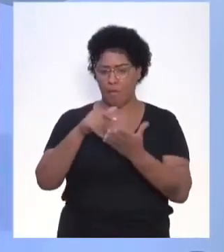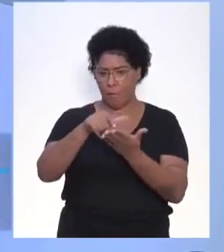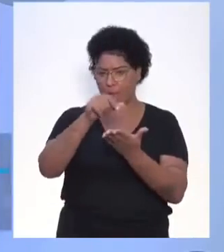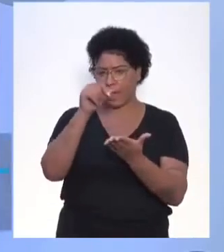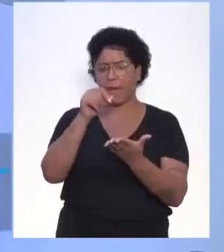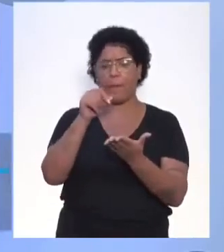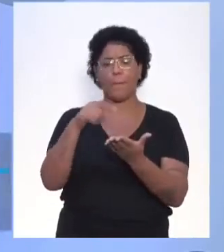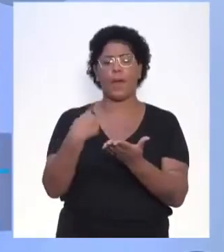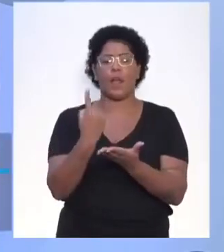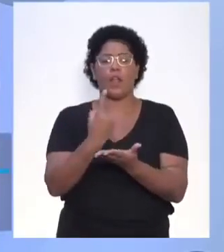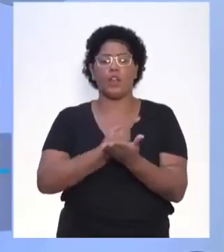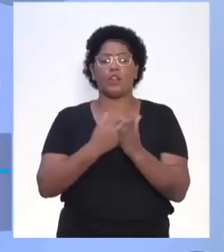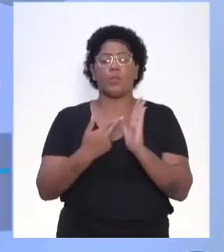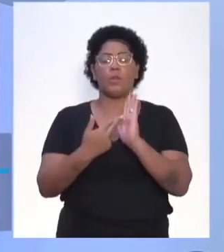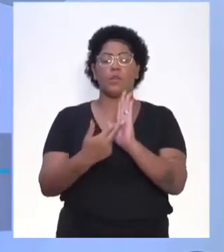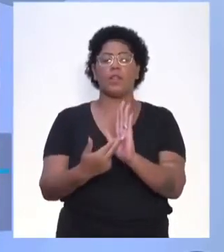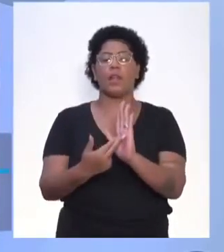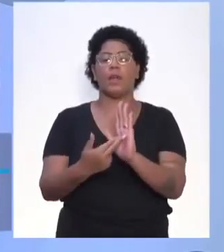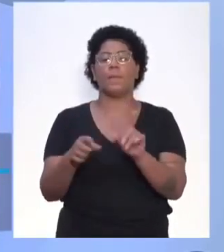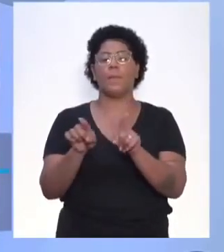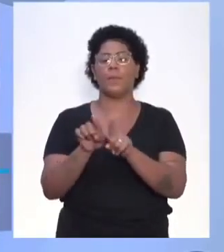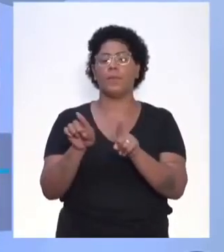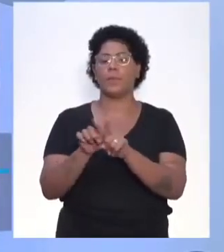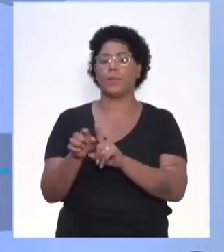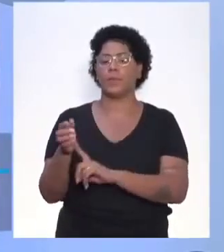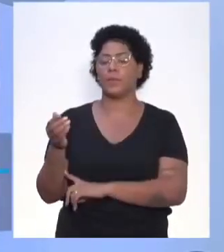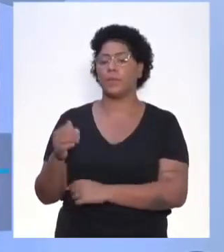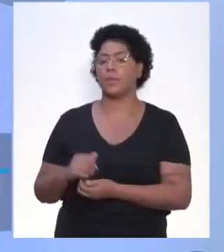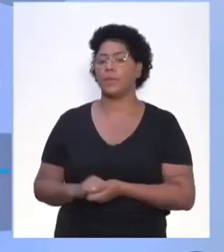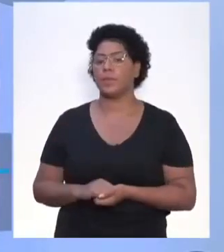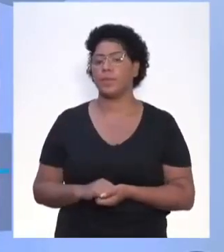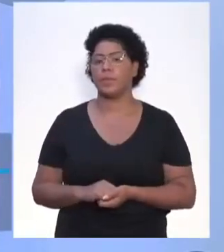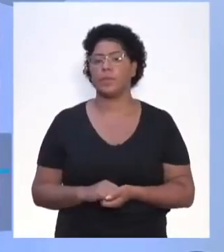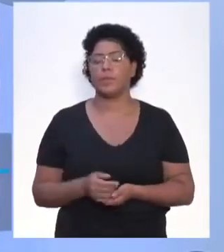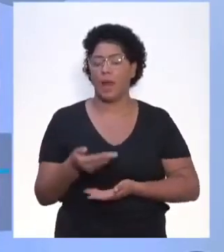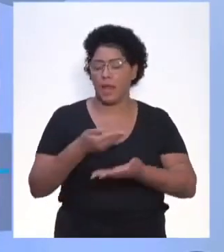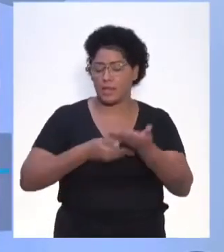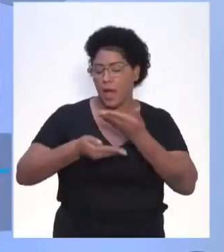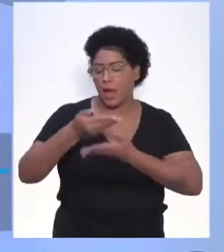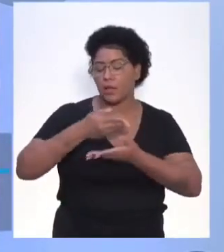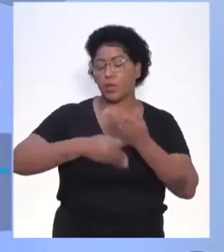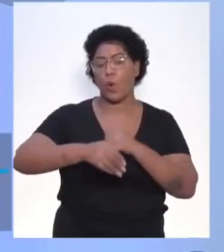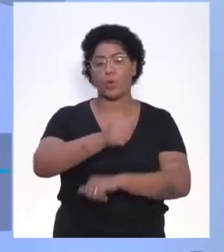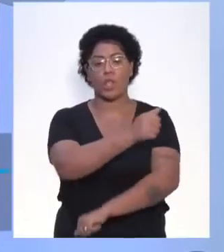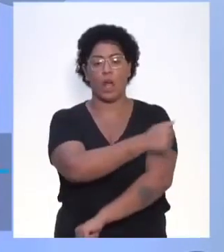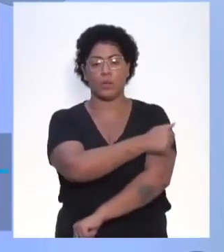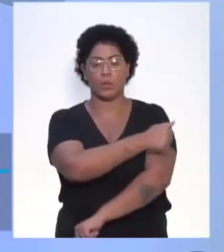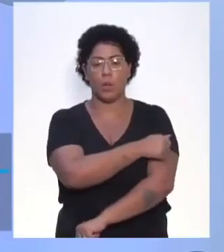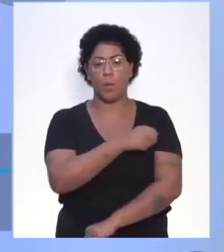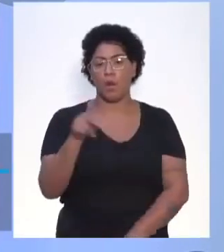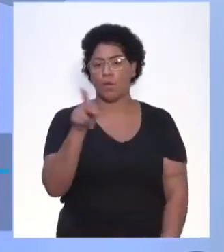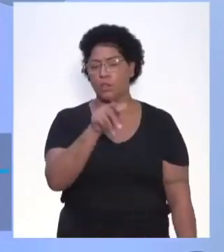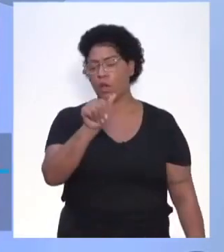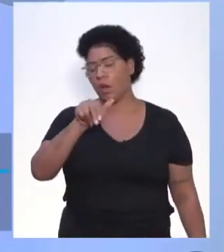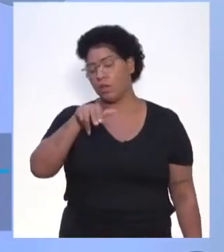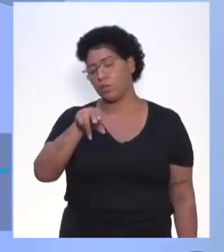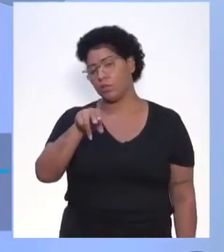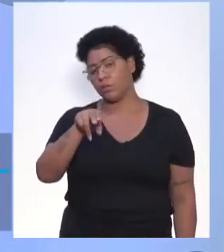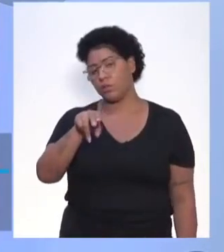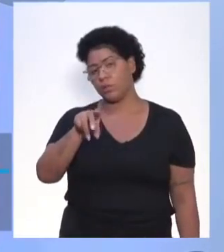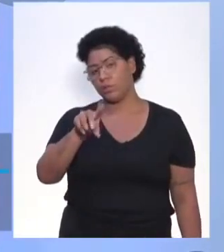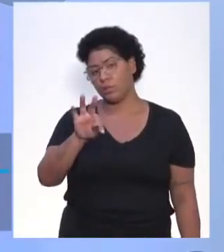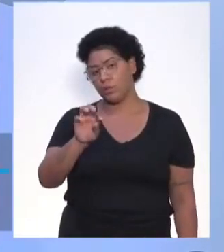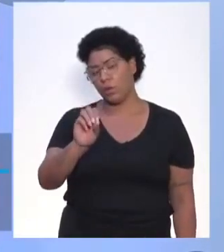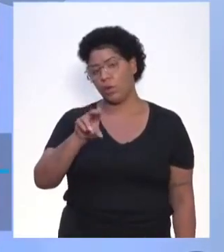algumas para nós realizarmos a interação aí com a garotada. O professor Antônio coloca perda